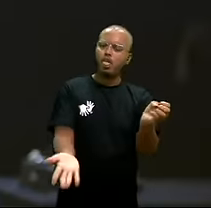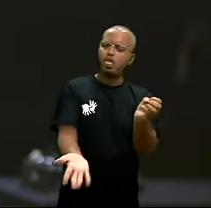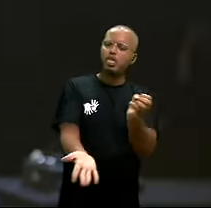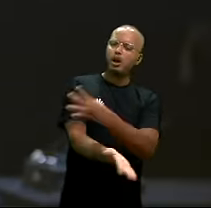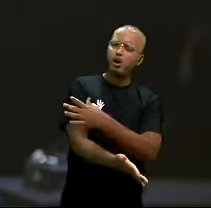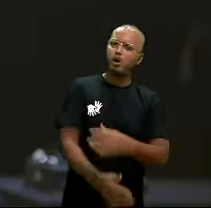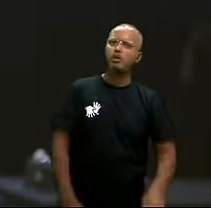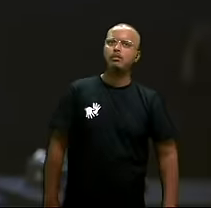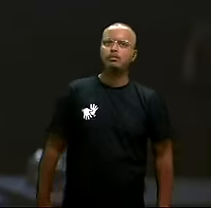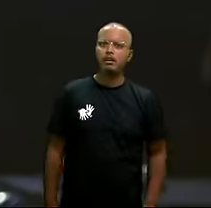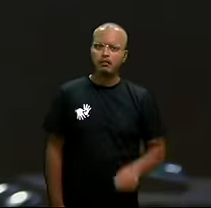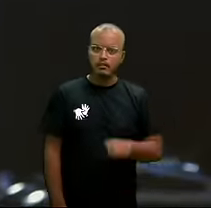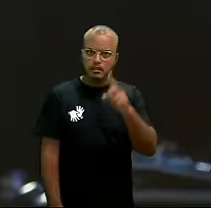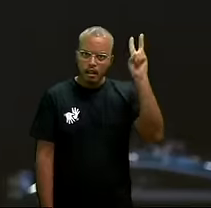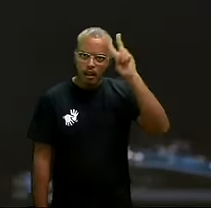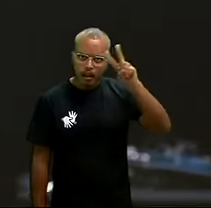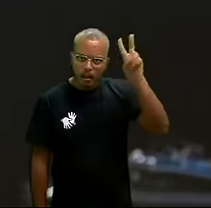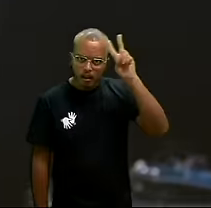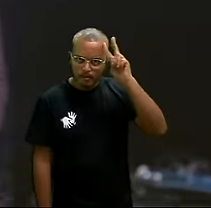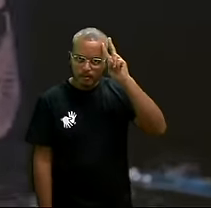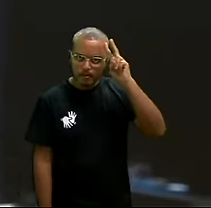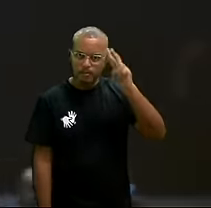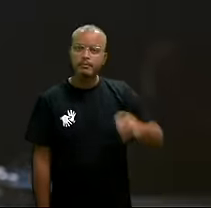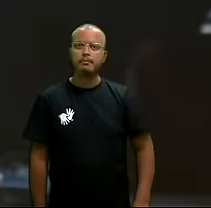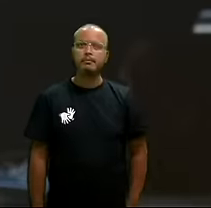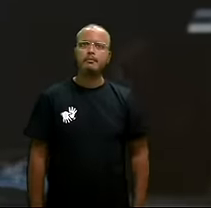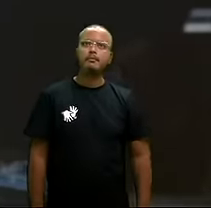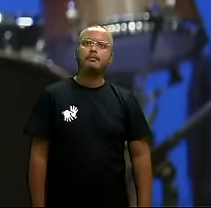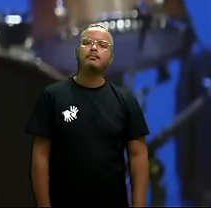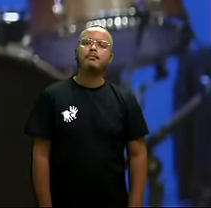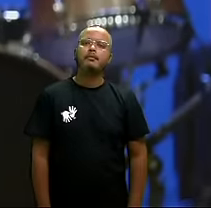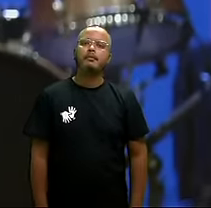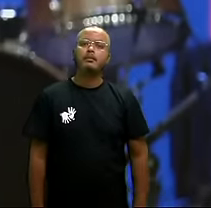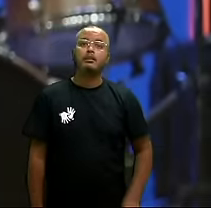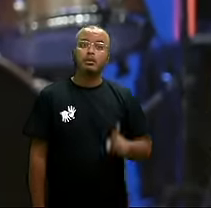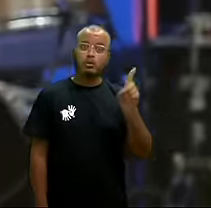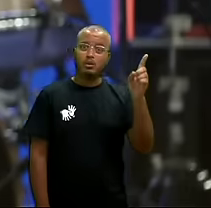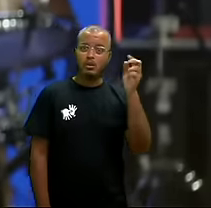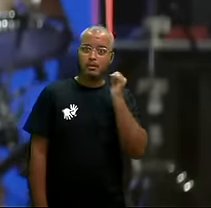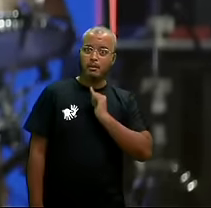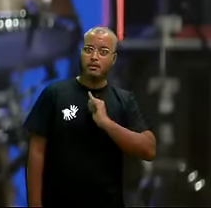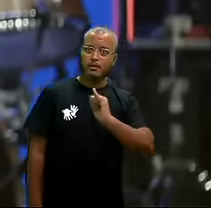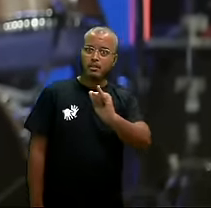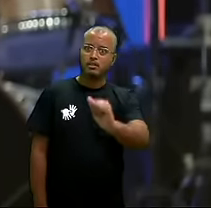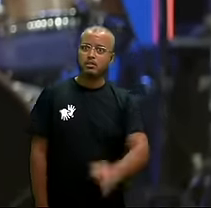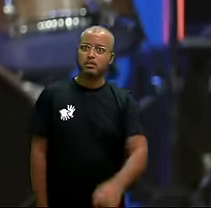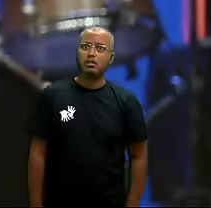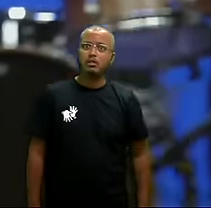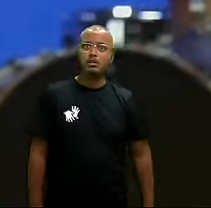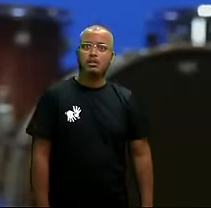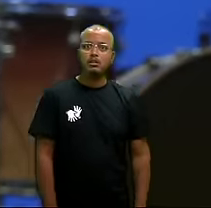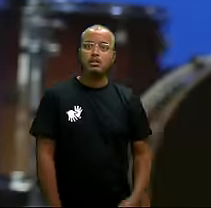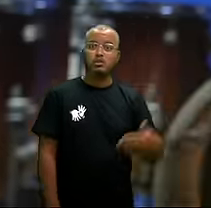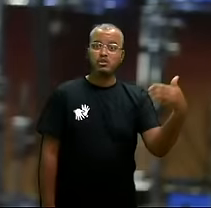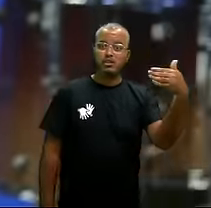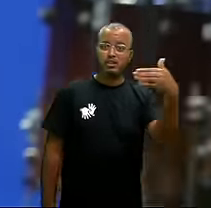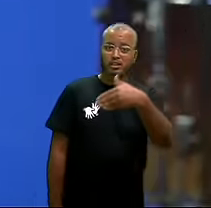do que você tem. Lembra disso? Quem lembra desse vídeo? Quem lembra? Quem lembra? Amigo, era, ó, eu cheguei sábado no Brasil, terça-feira assinei o contrato do terreno.